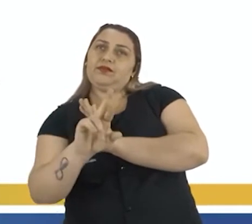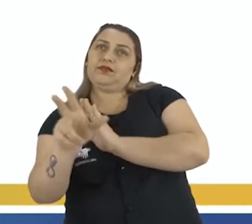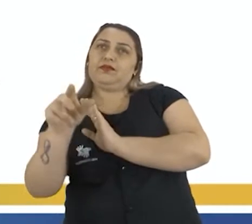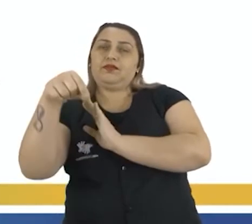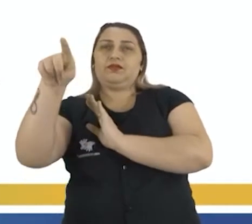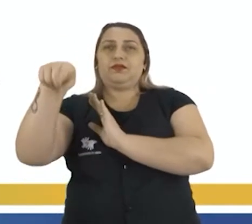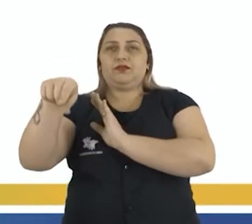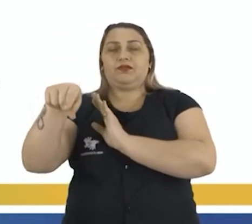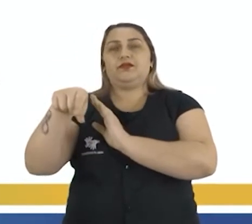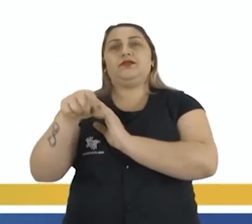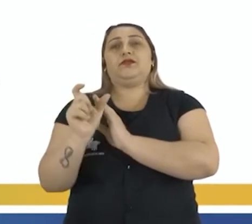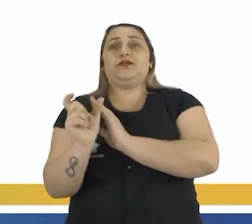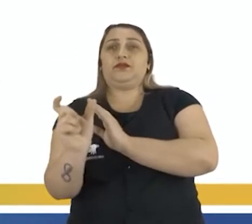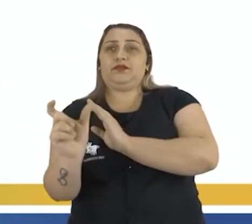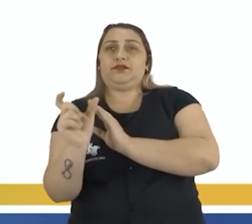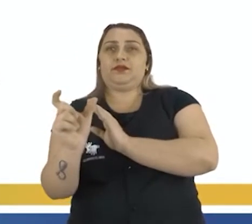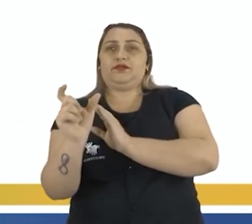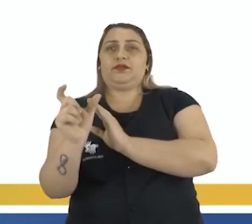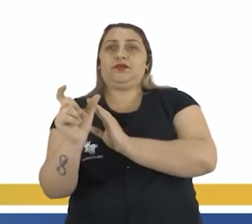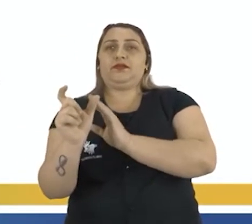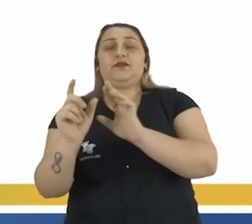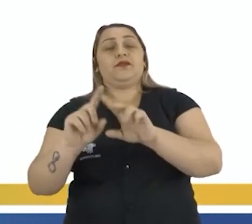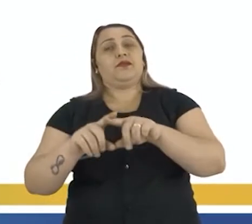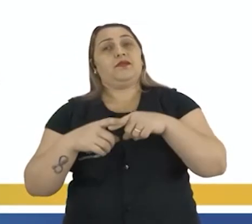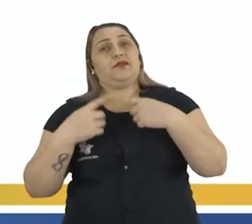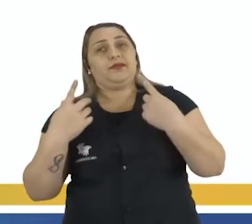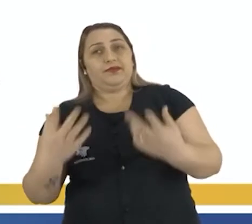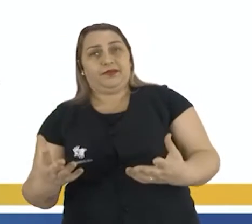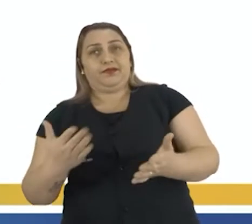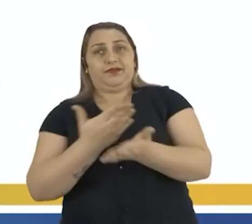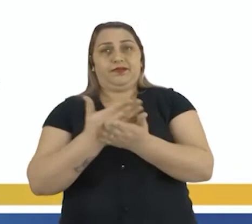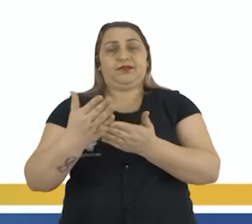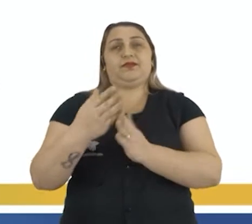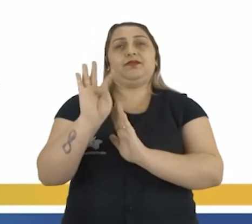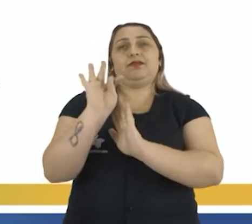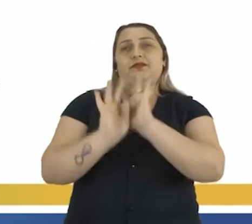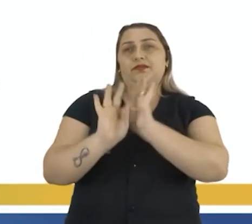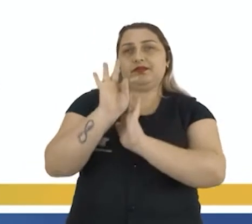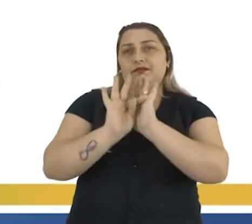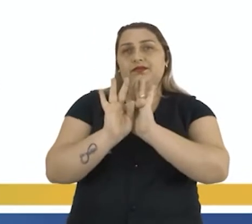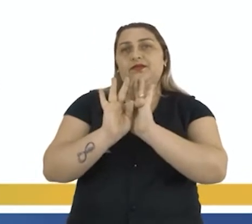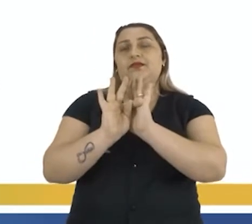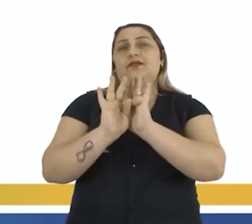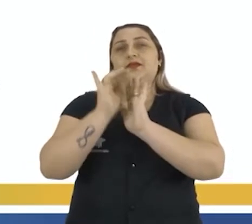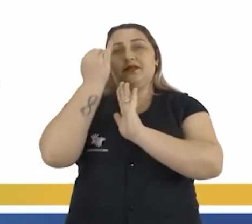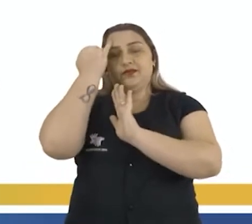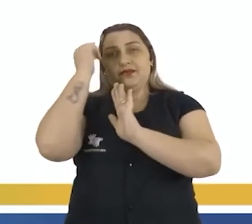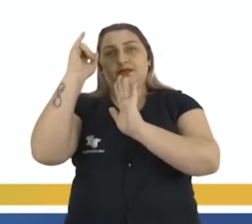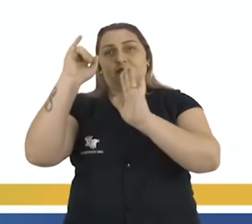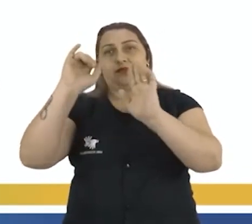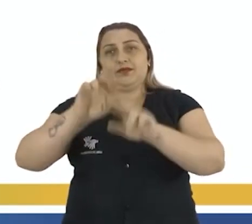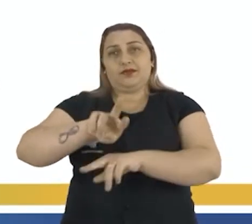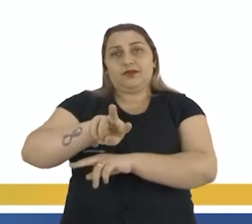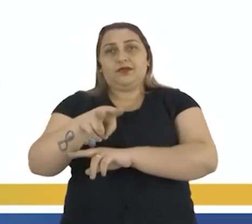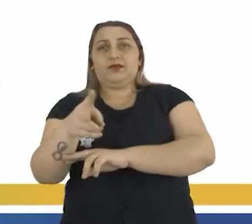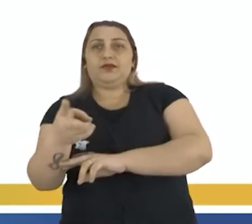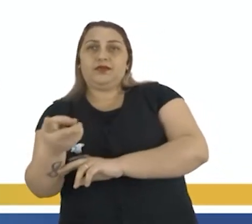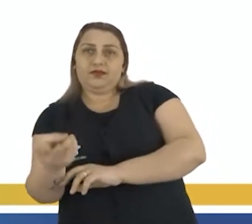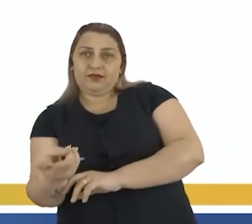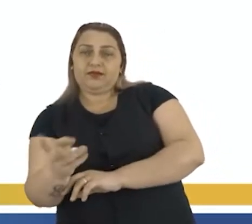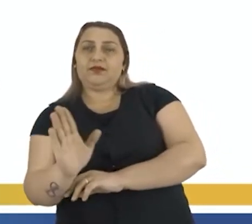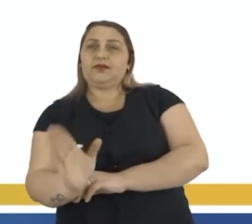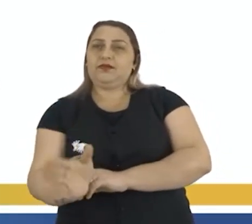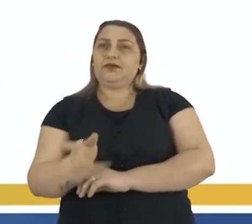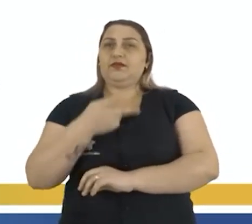diferencial? A palavra destacada, porém, no início do texto, dá uma ideia contrária, ou seja, oposta daquilo